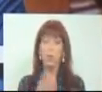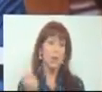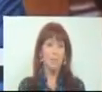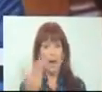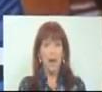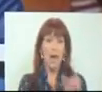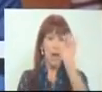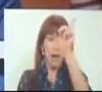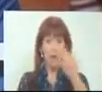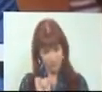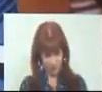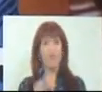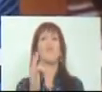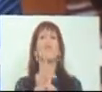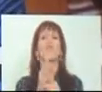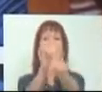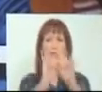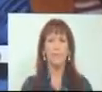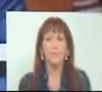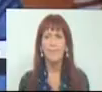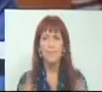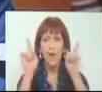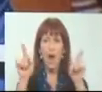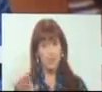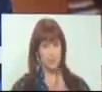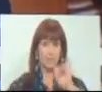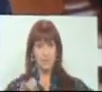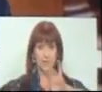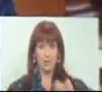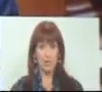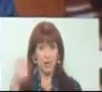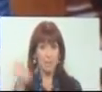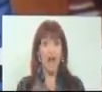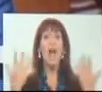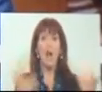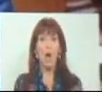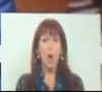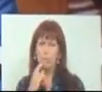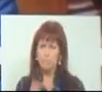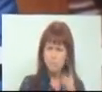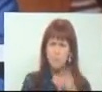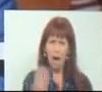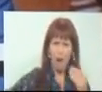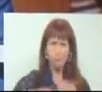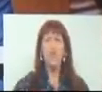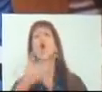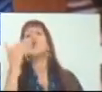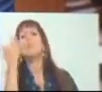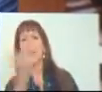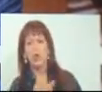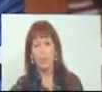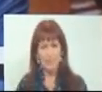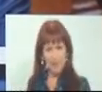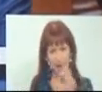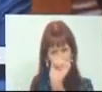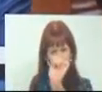a pagar a fatura da vossa festa. É isso que está em causa, pagar agora e com juros os disparates do